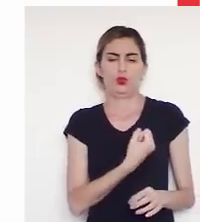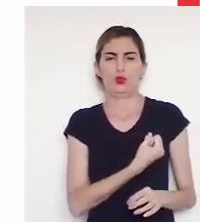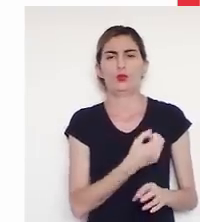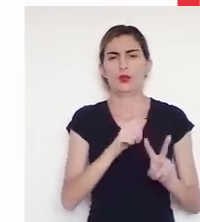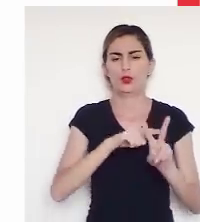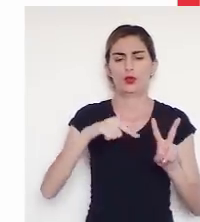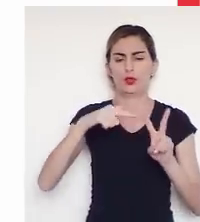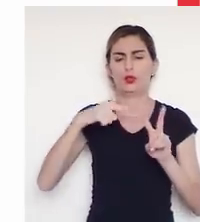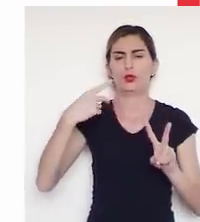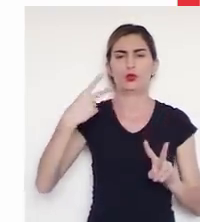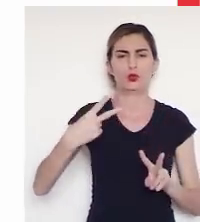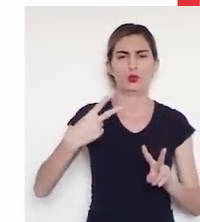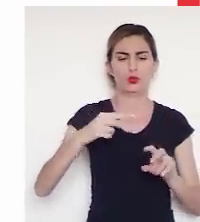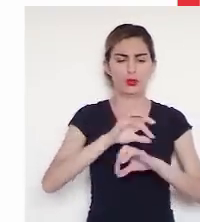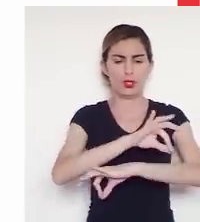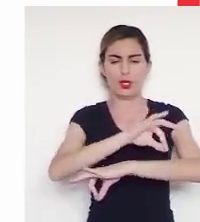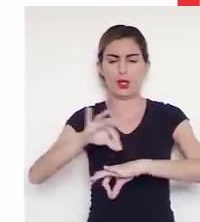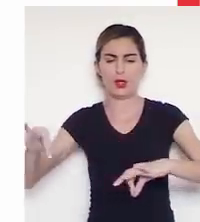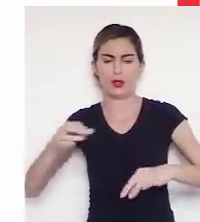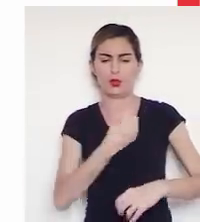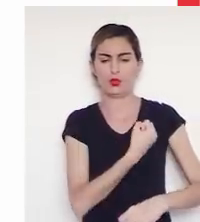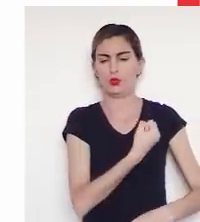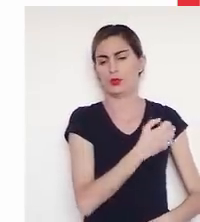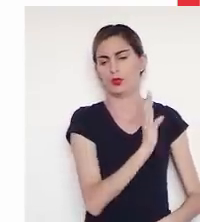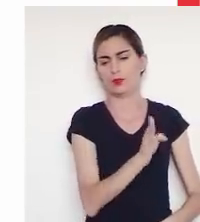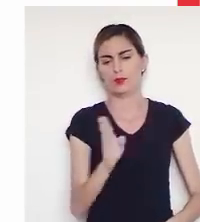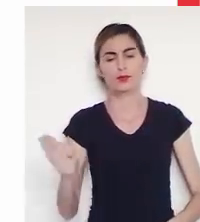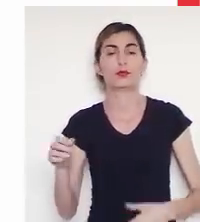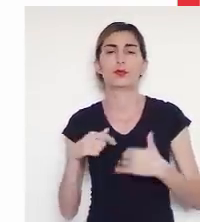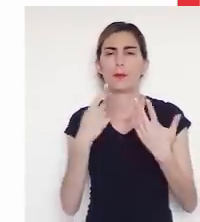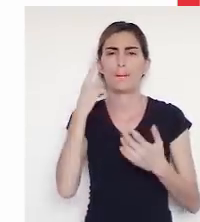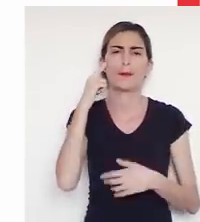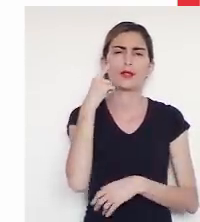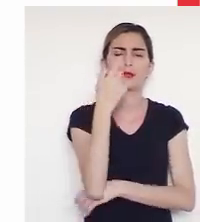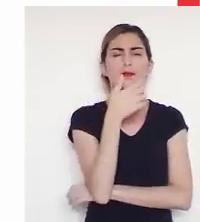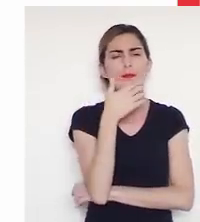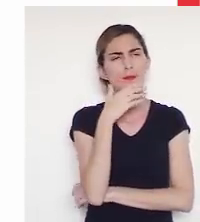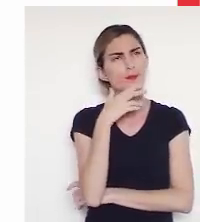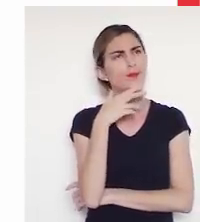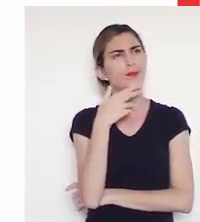raiz de 2 na reta numérica? Vamos pensar um pouquinho agora?